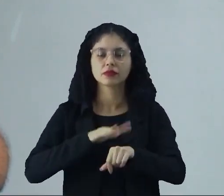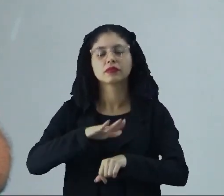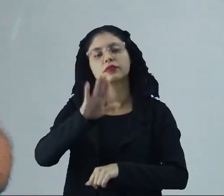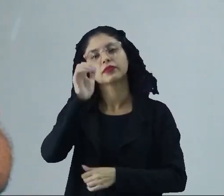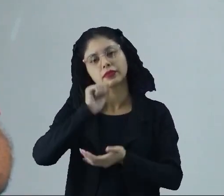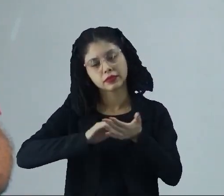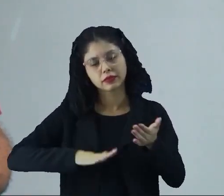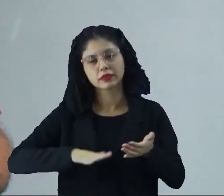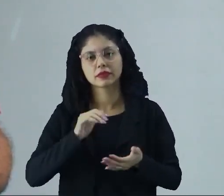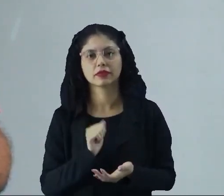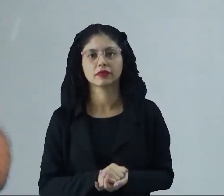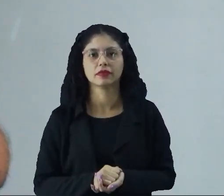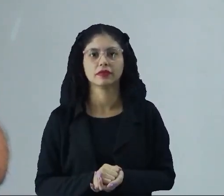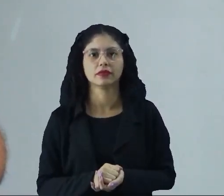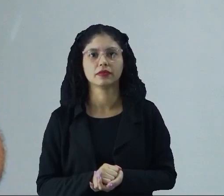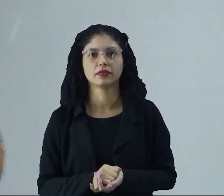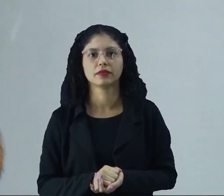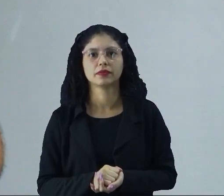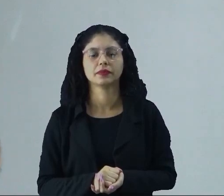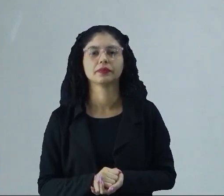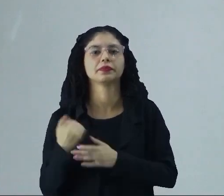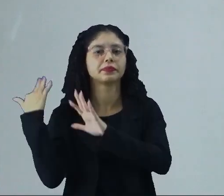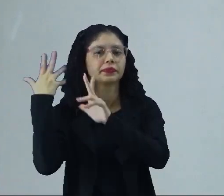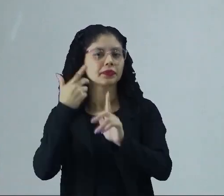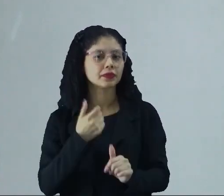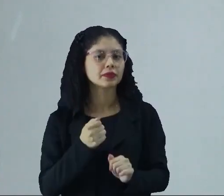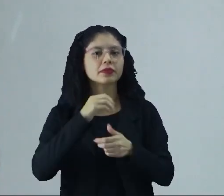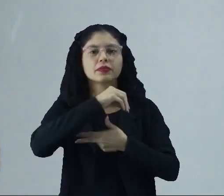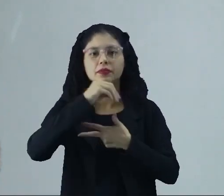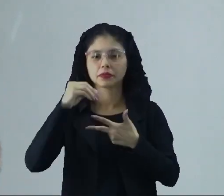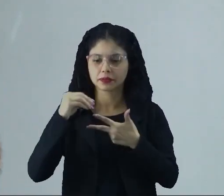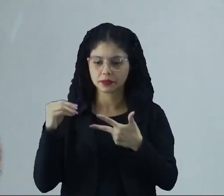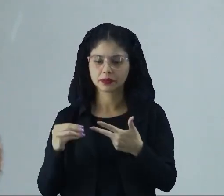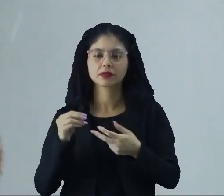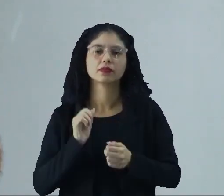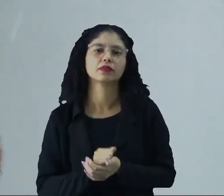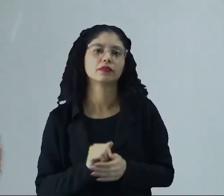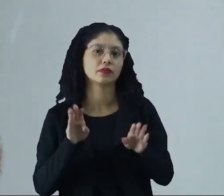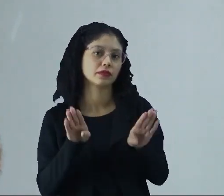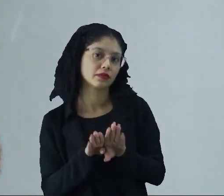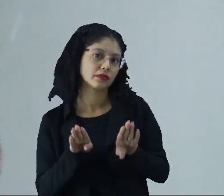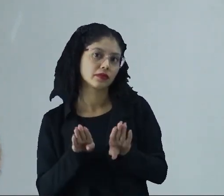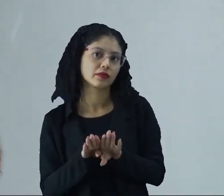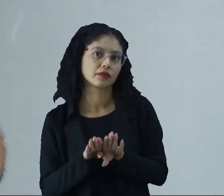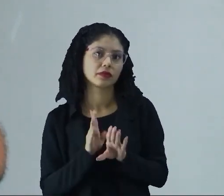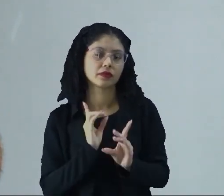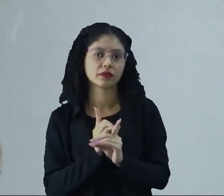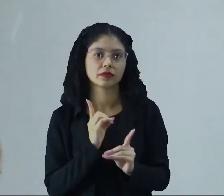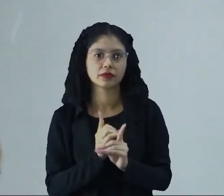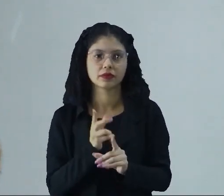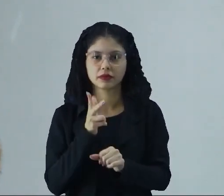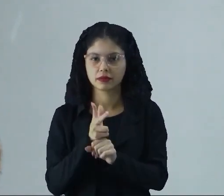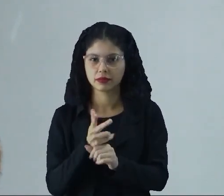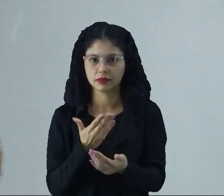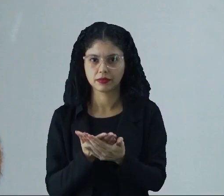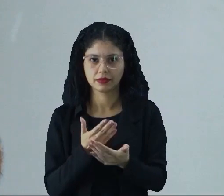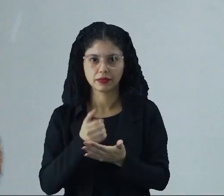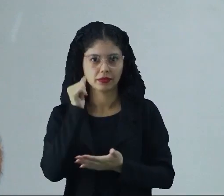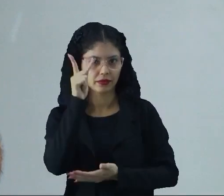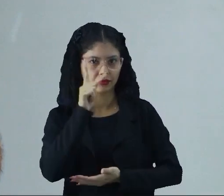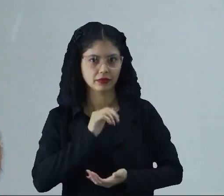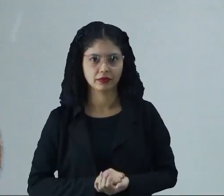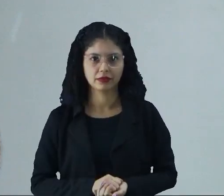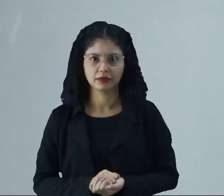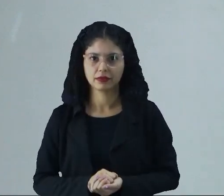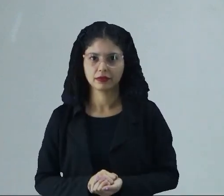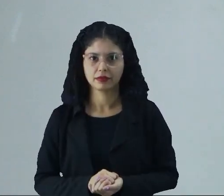mais exercícios, vão encontrar mais questões de revisão para o Pré-ENEM e também vocês vão encontrar as nossas videoaulas. Ok,